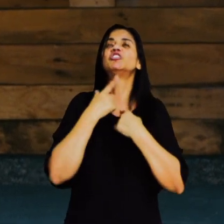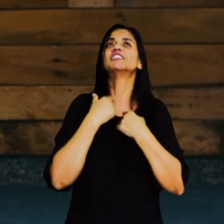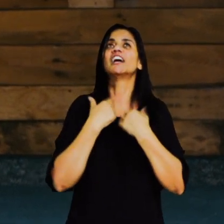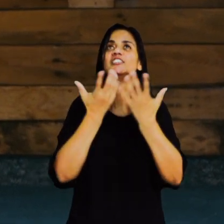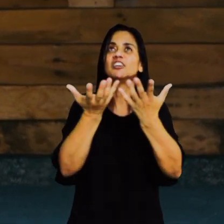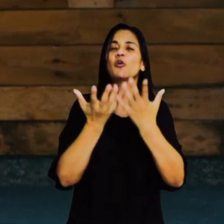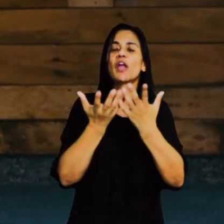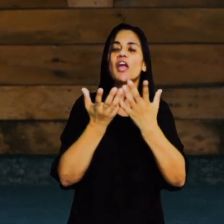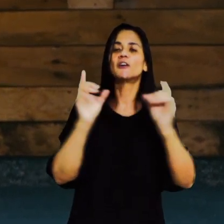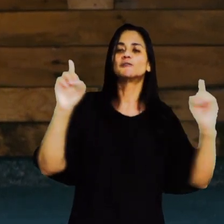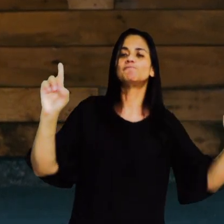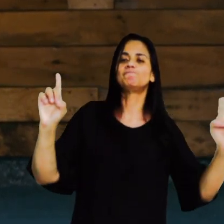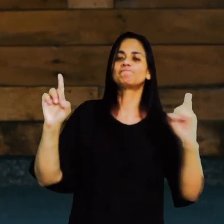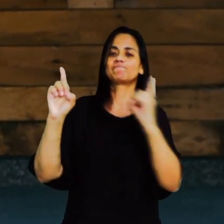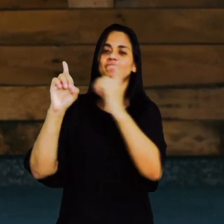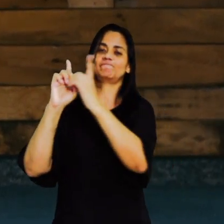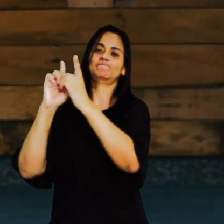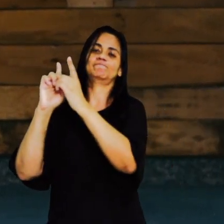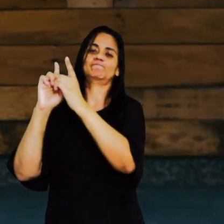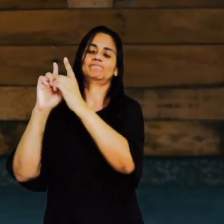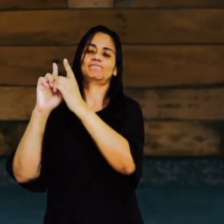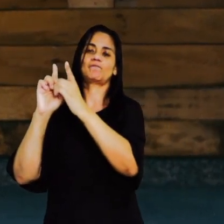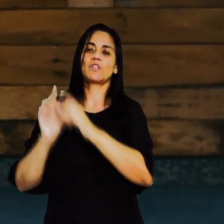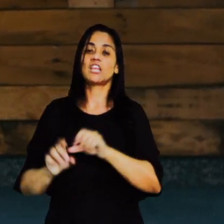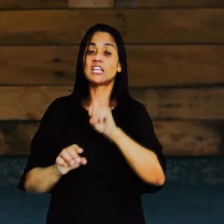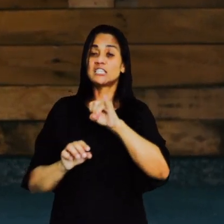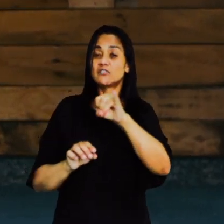Sim, nós somos salvos pela graça.